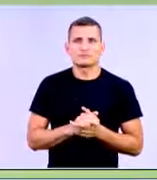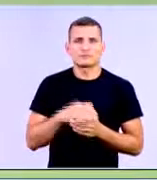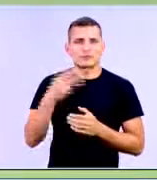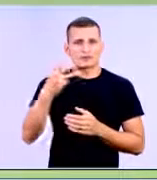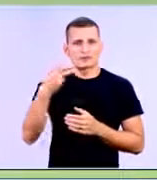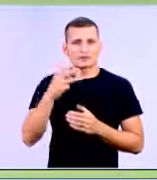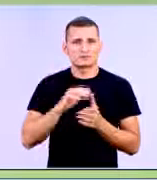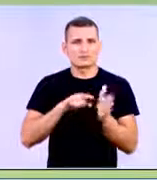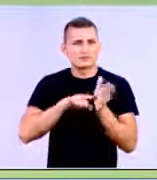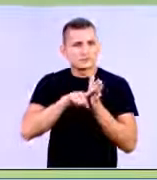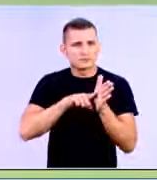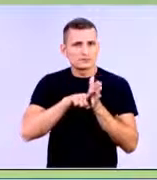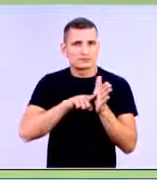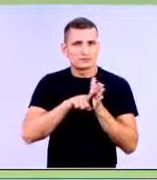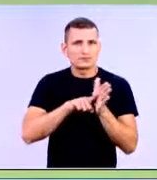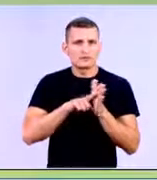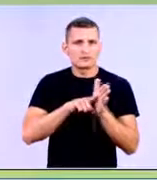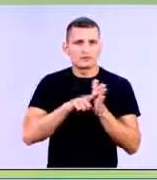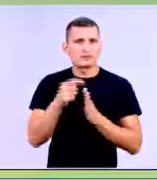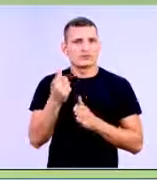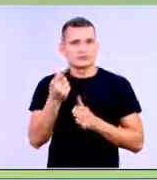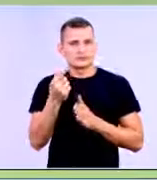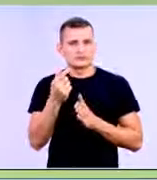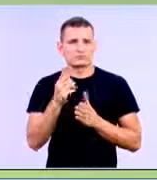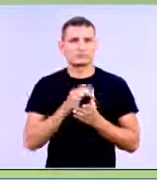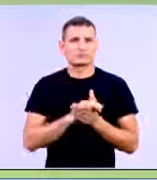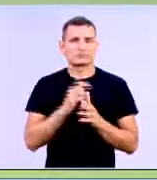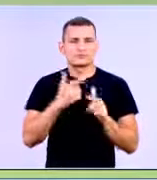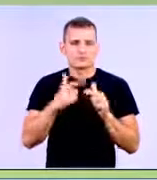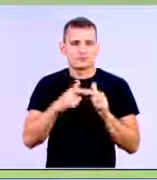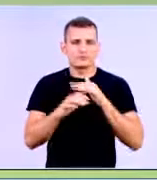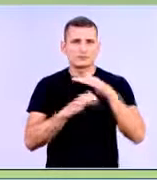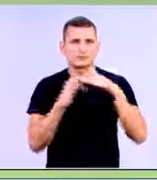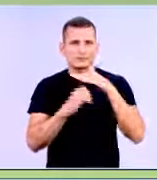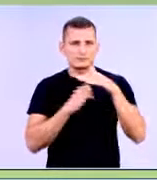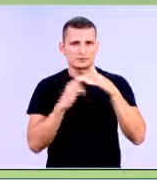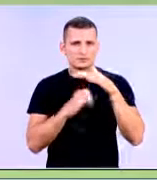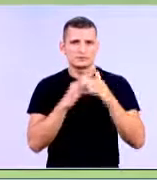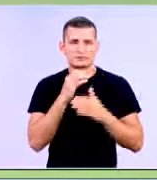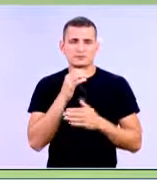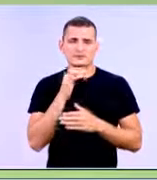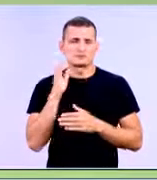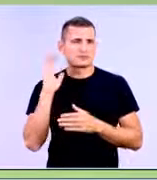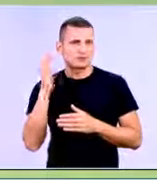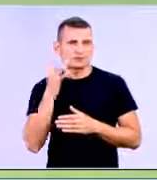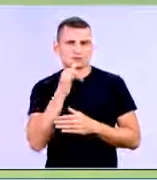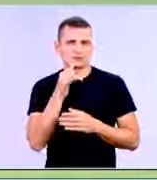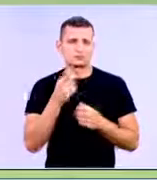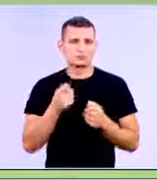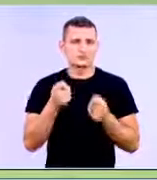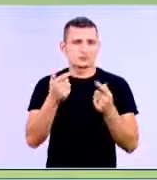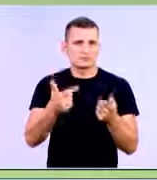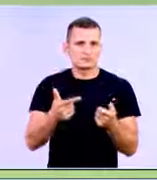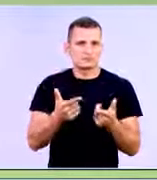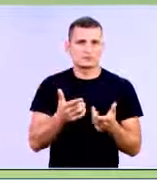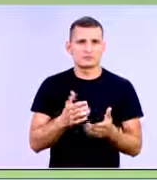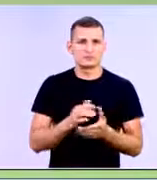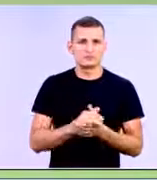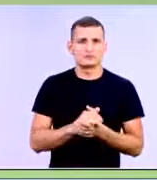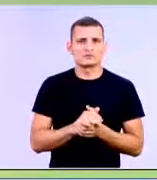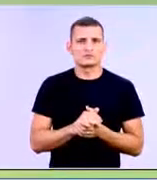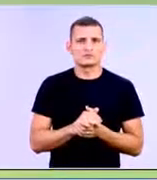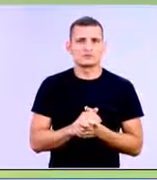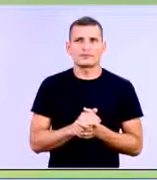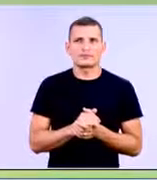examinar o custo, né, o impacto desses controles na eficiência dos negócios. Será que o investimento, questão do ROI, né, a